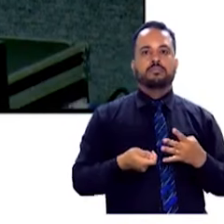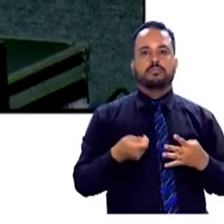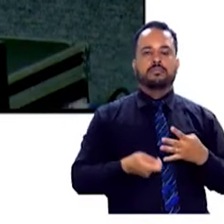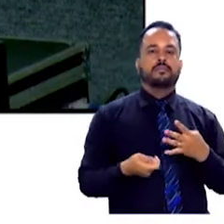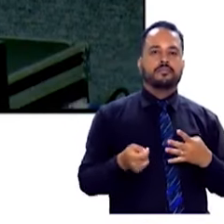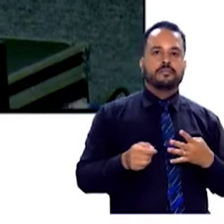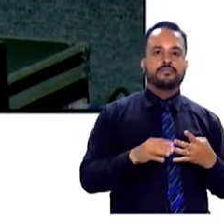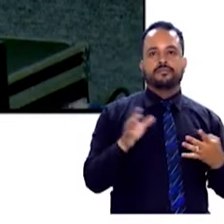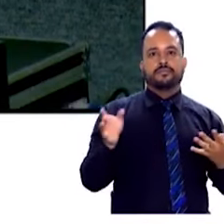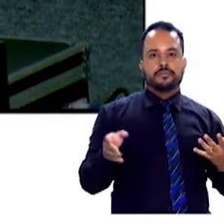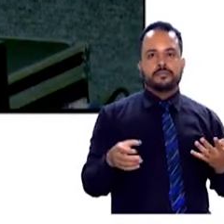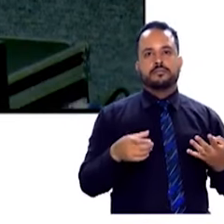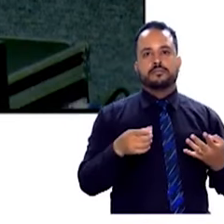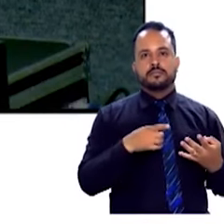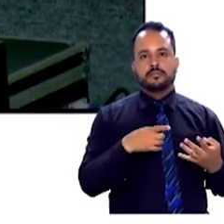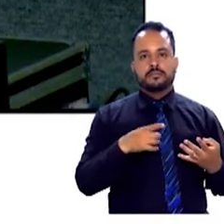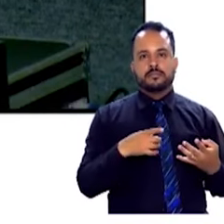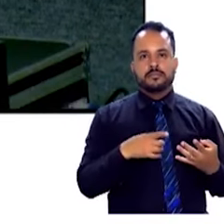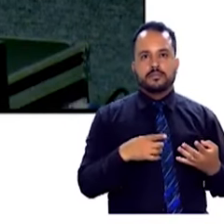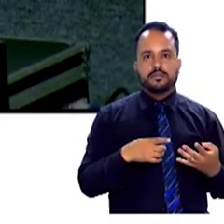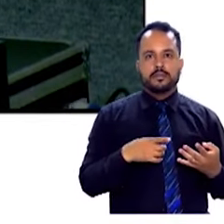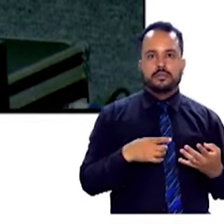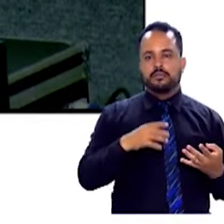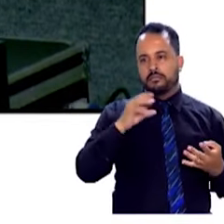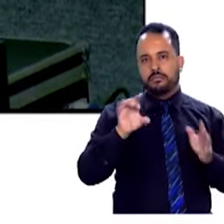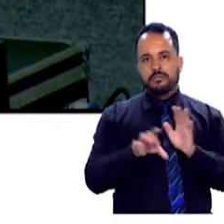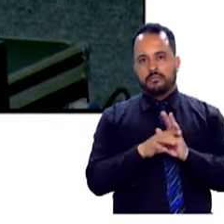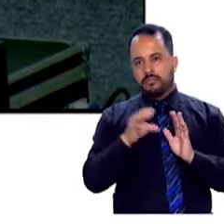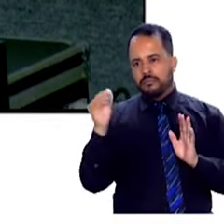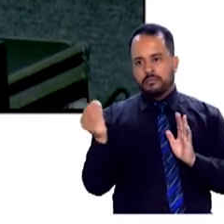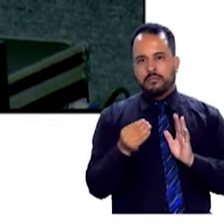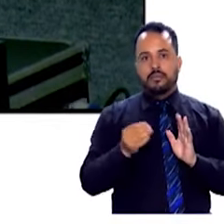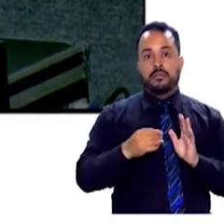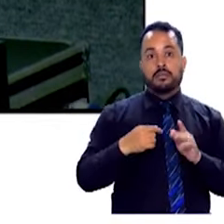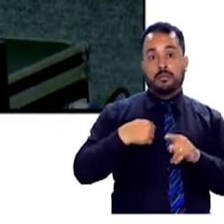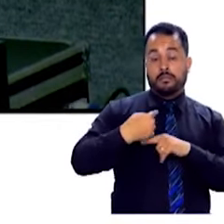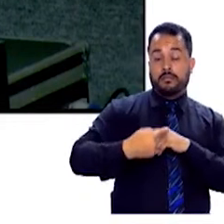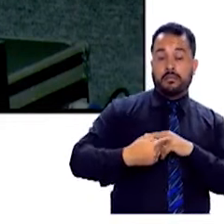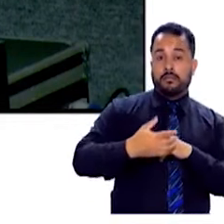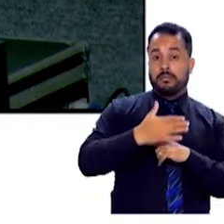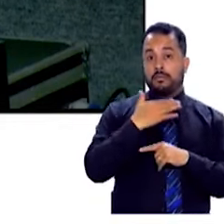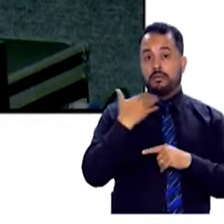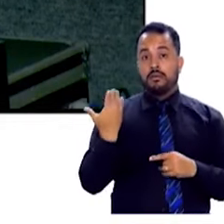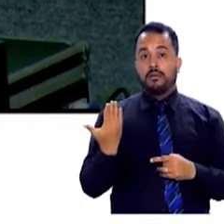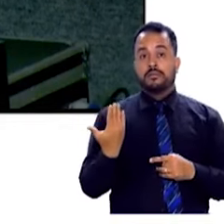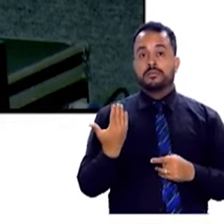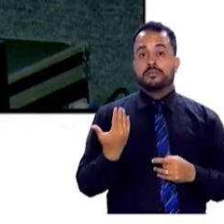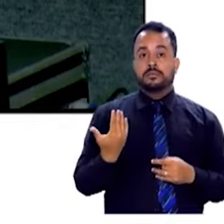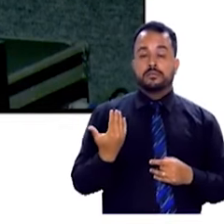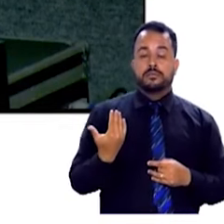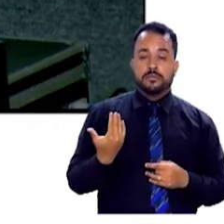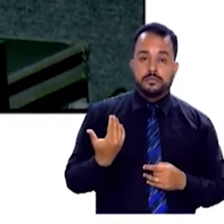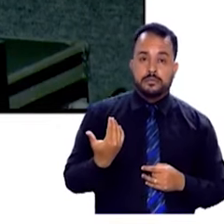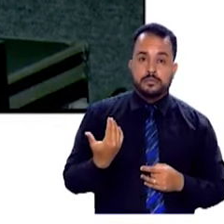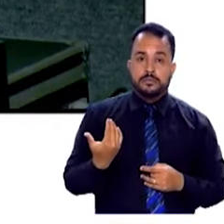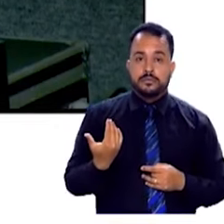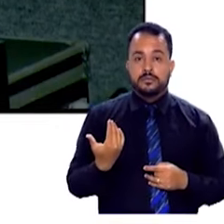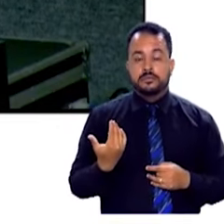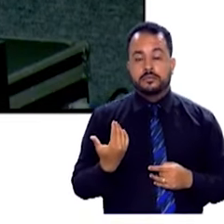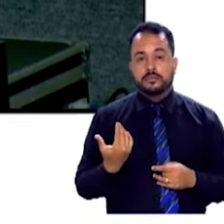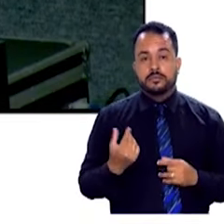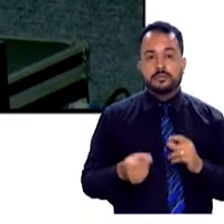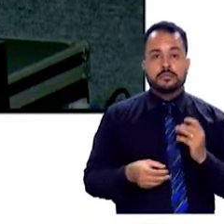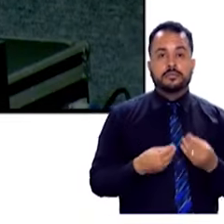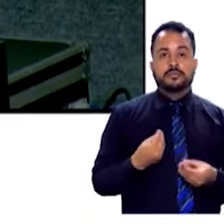intencional né não não culposo mas doloso que resulta em morte é esse é um é